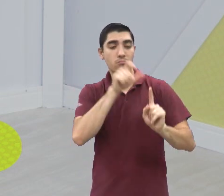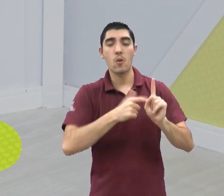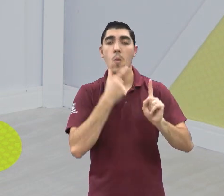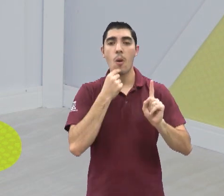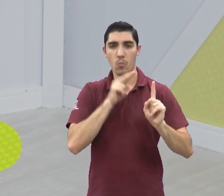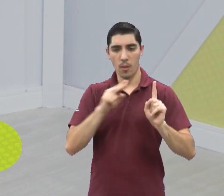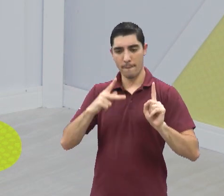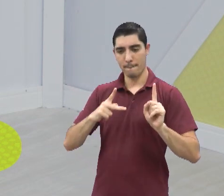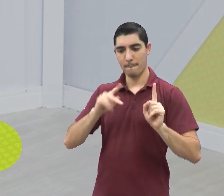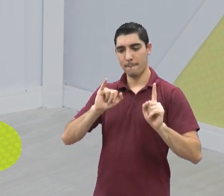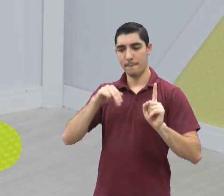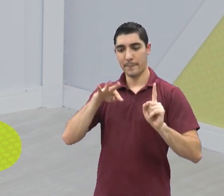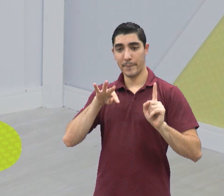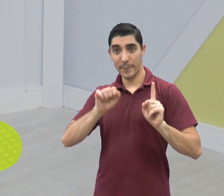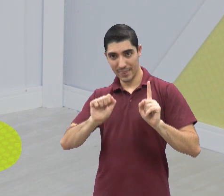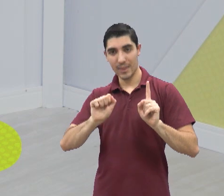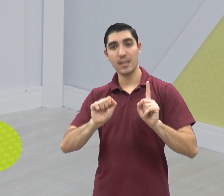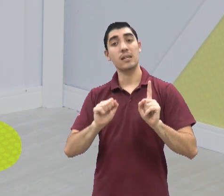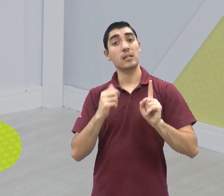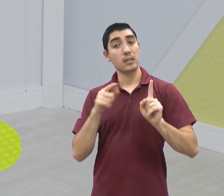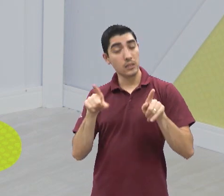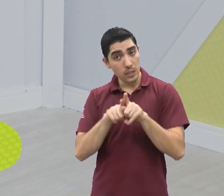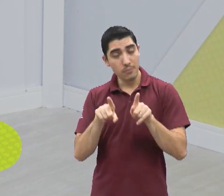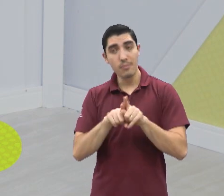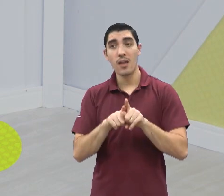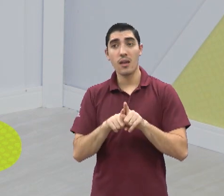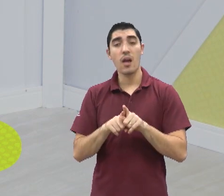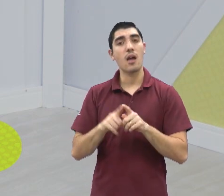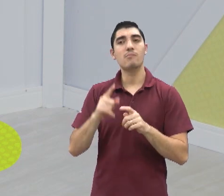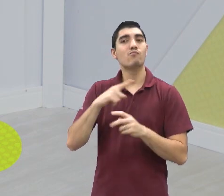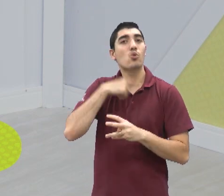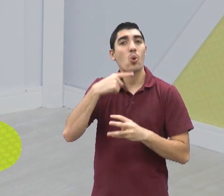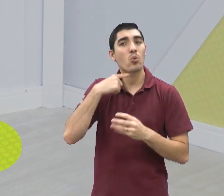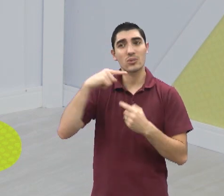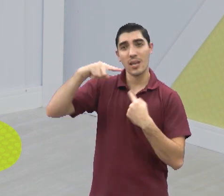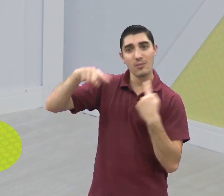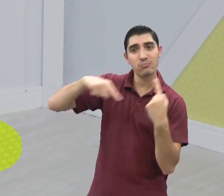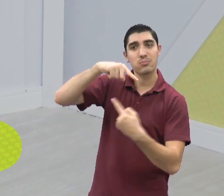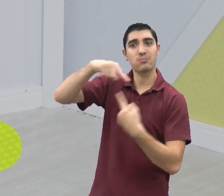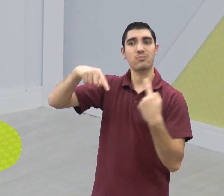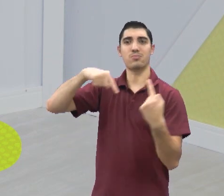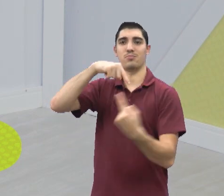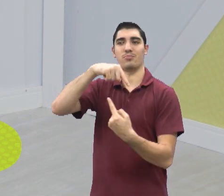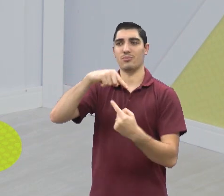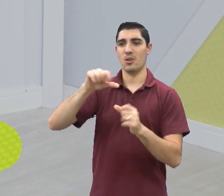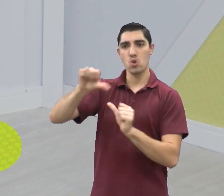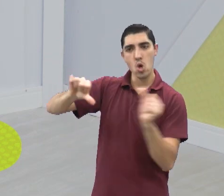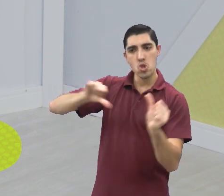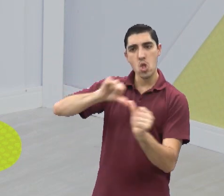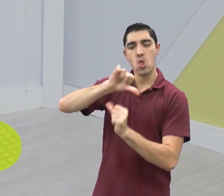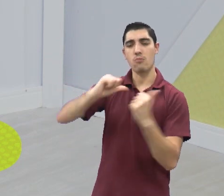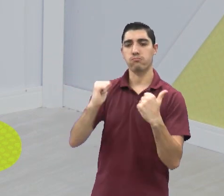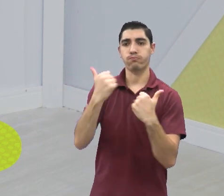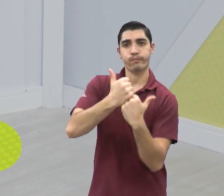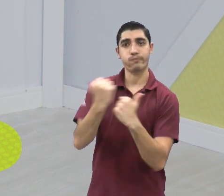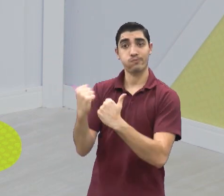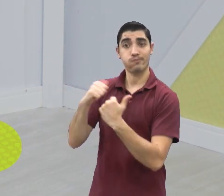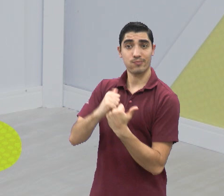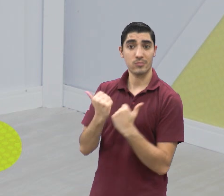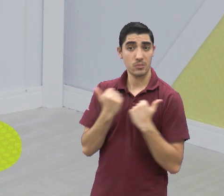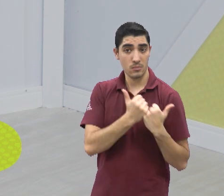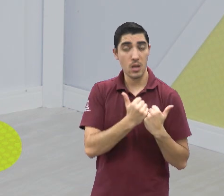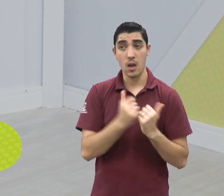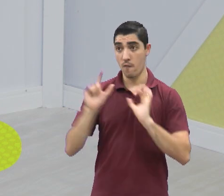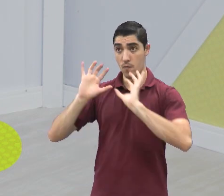São José, e é menos um também por um rodízio, né, do técnico Reinaldo Bacilleri. O rodízio que é tão importante, a gente fala aqui no basquete, no vôlei também.